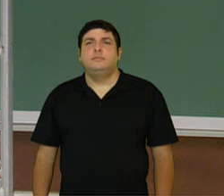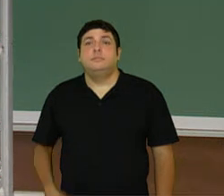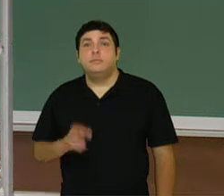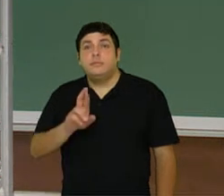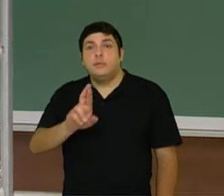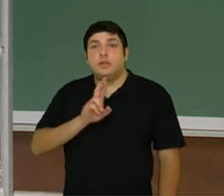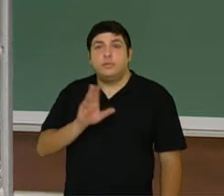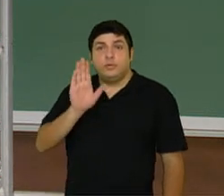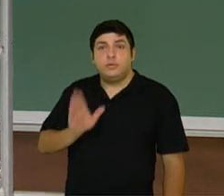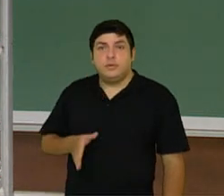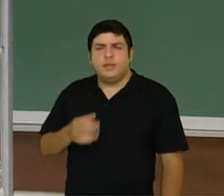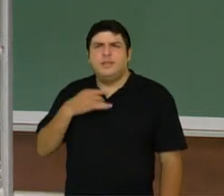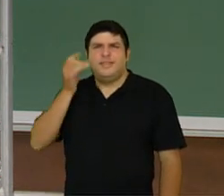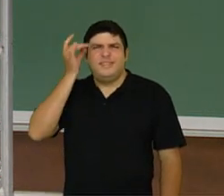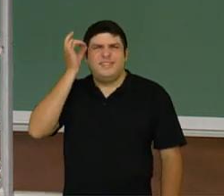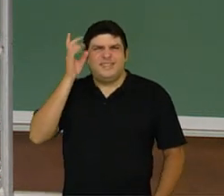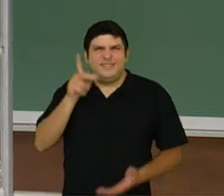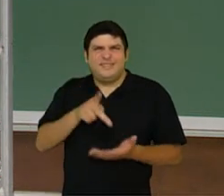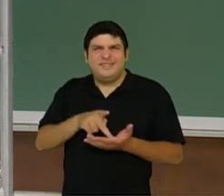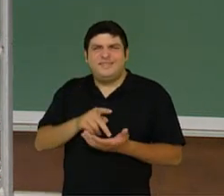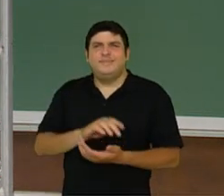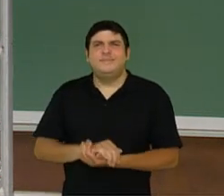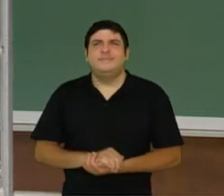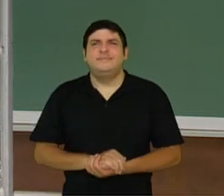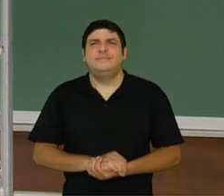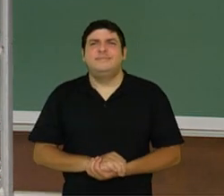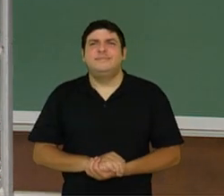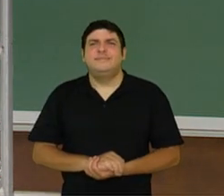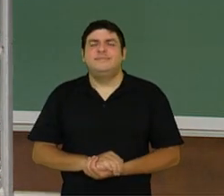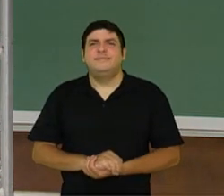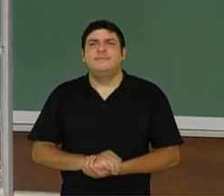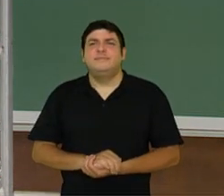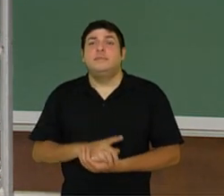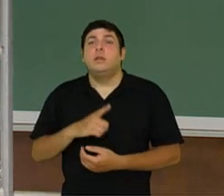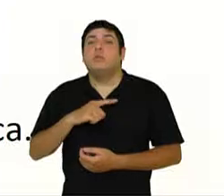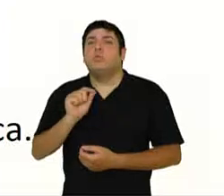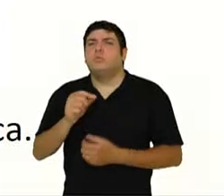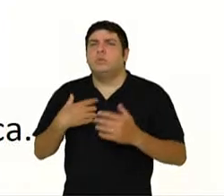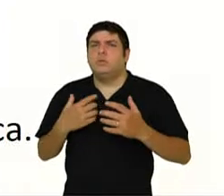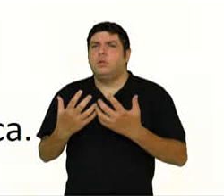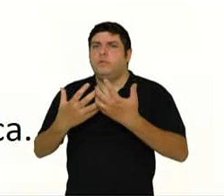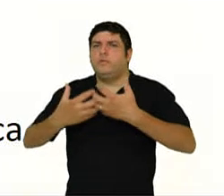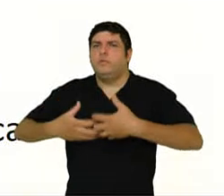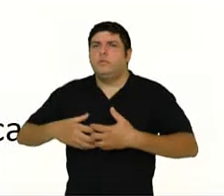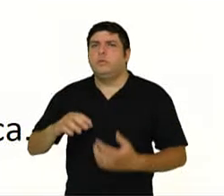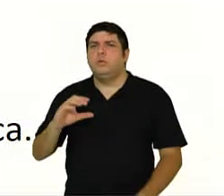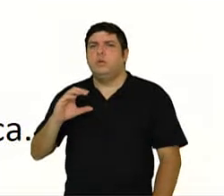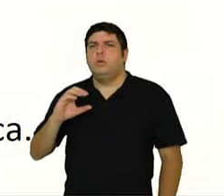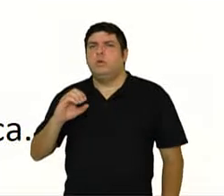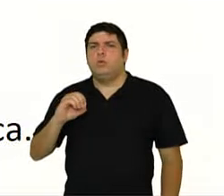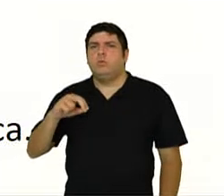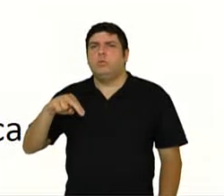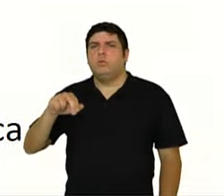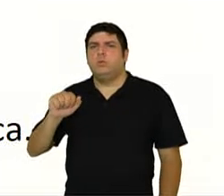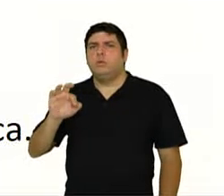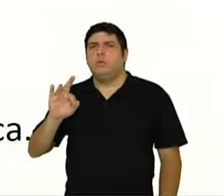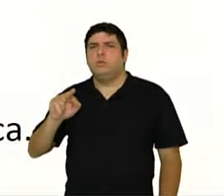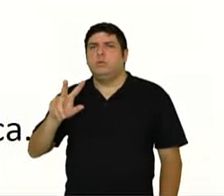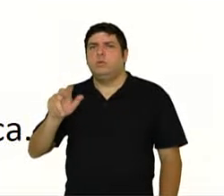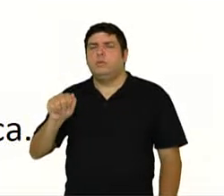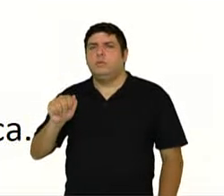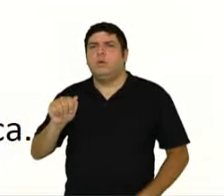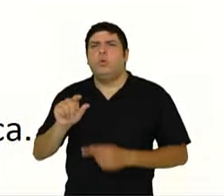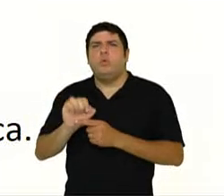Respondeu para mim? Essa tava fácil, né? Ela tem o quê? Uma função conativa, porque o foco